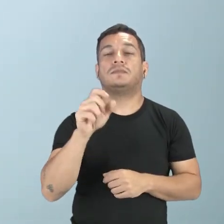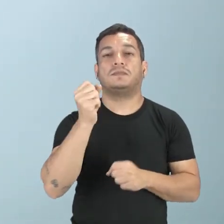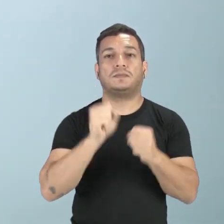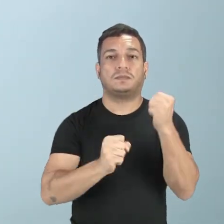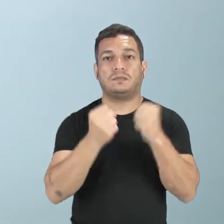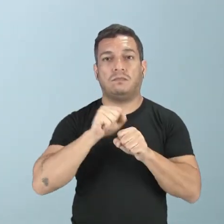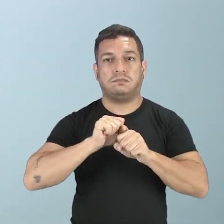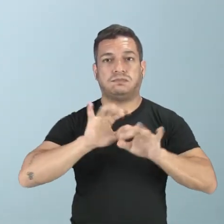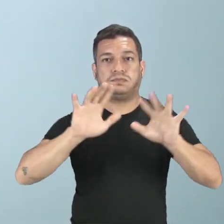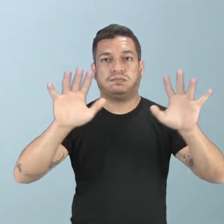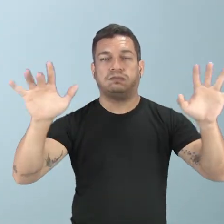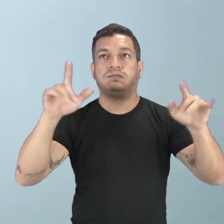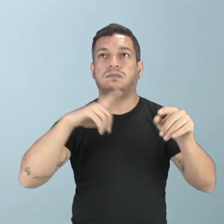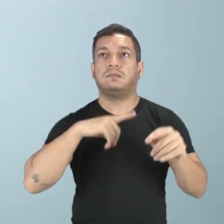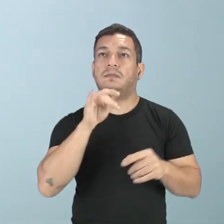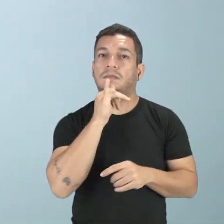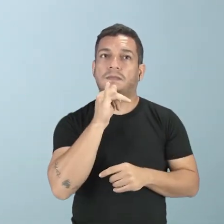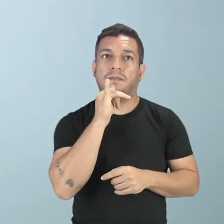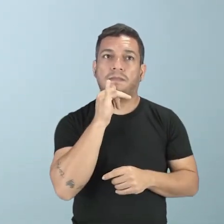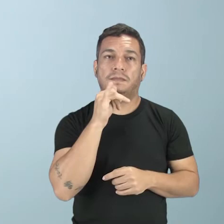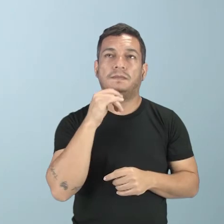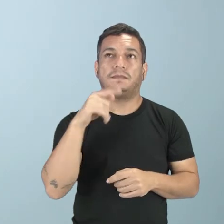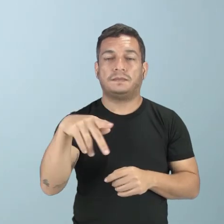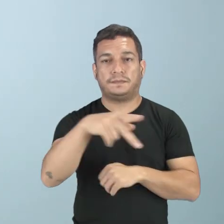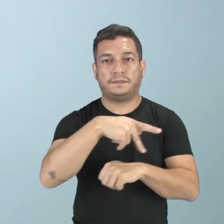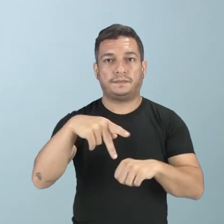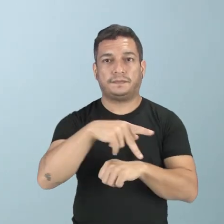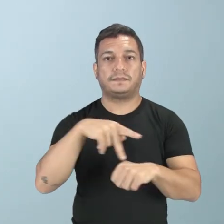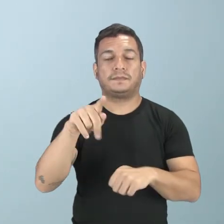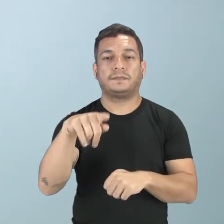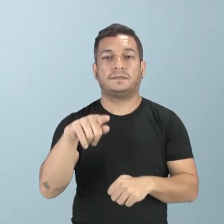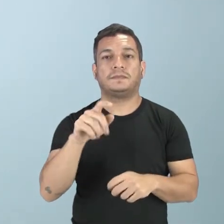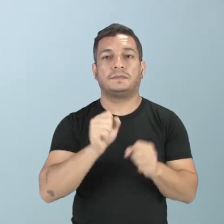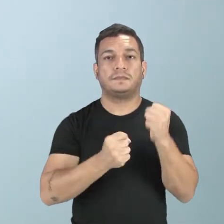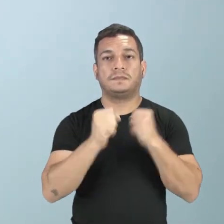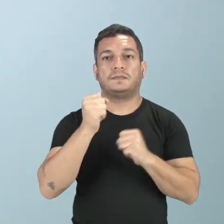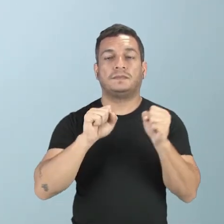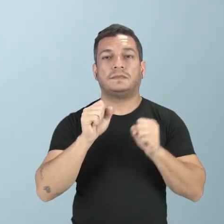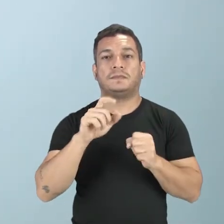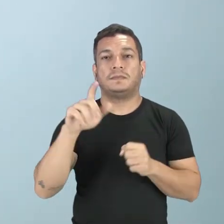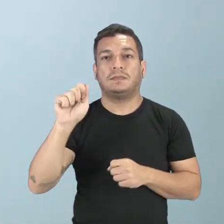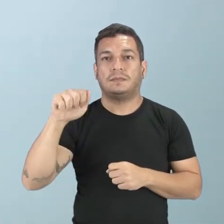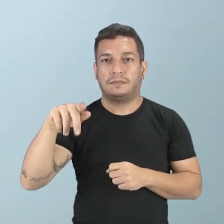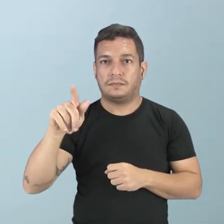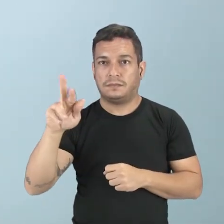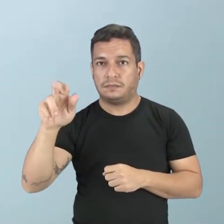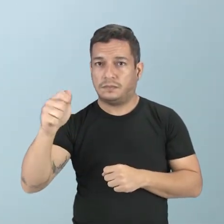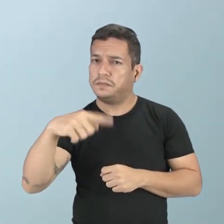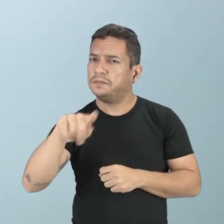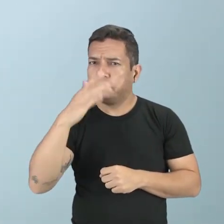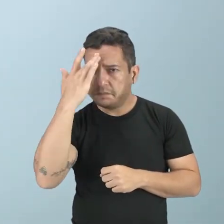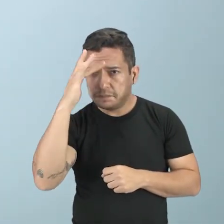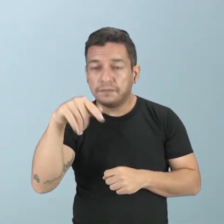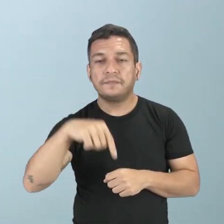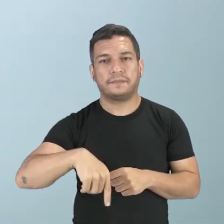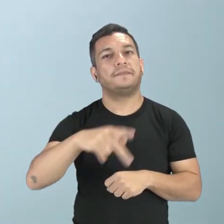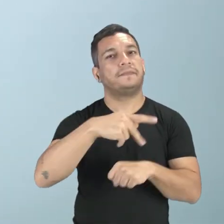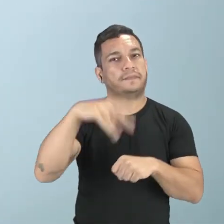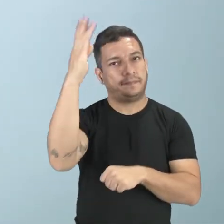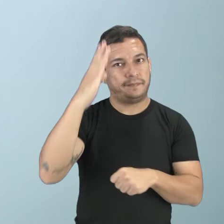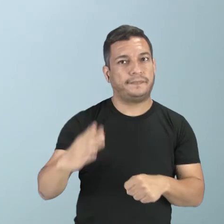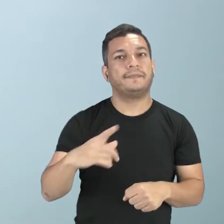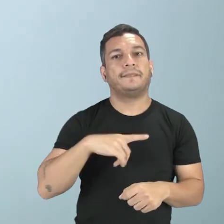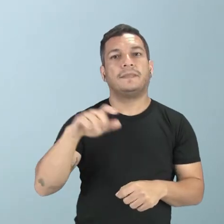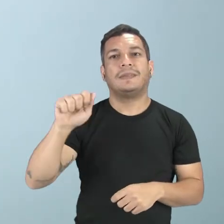usinas nucleares. Nós temos exemplos disso no nosso próprio país, que são as usinas nucleares de Angra. Você não sabia, nosso país tem sim.